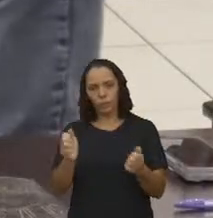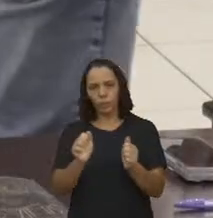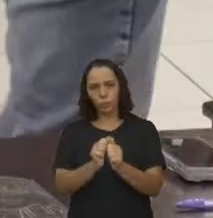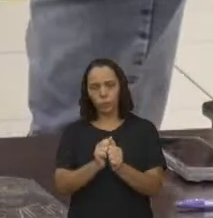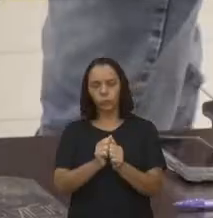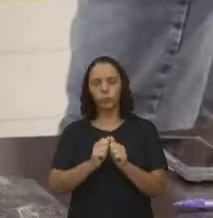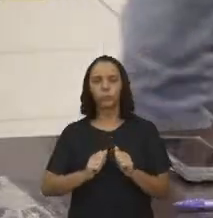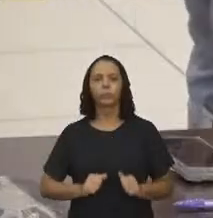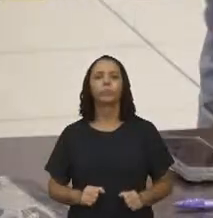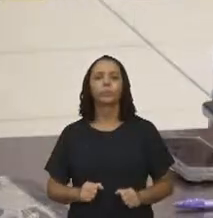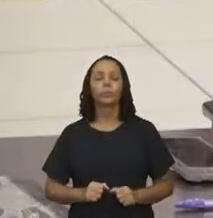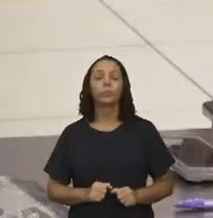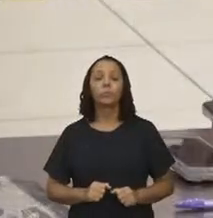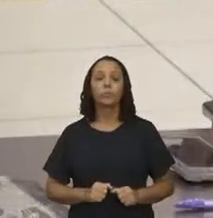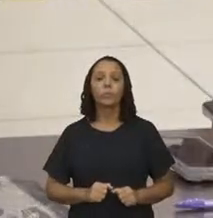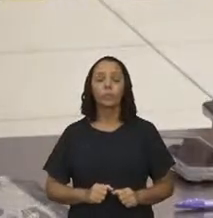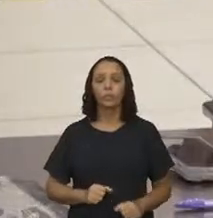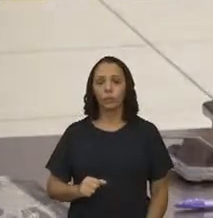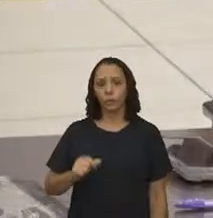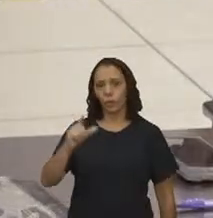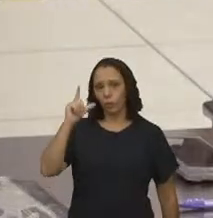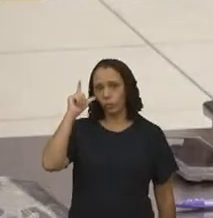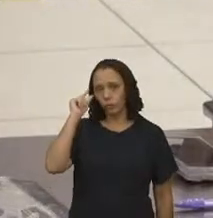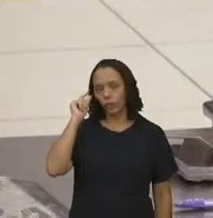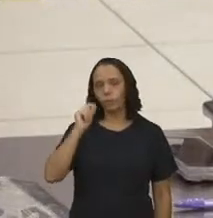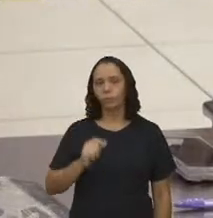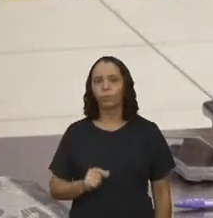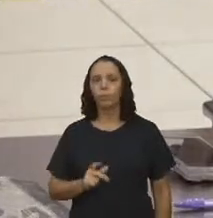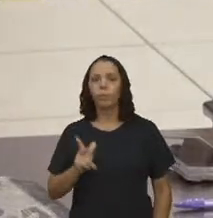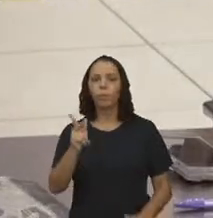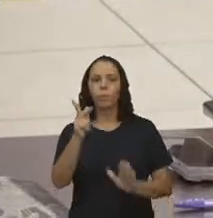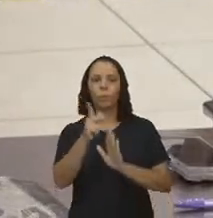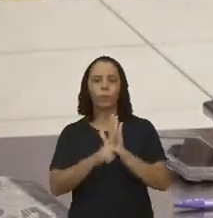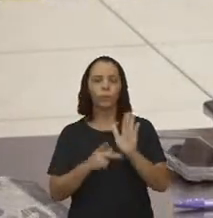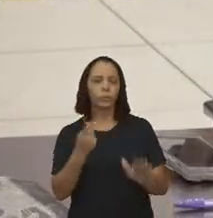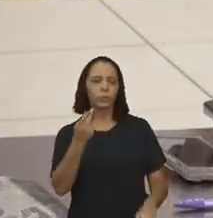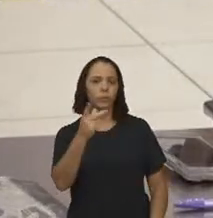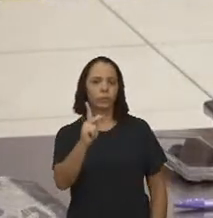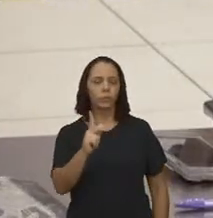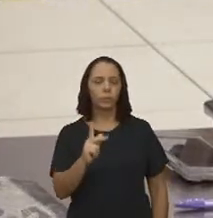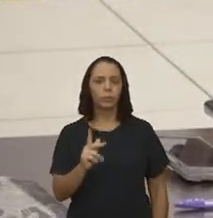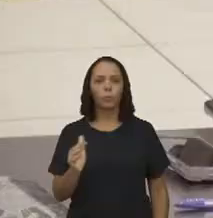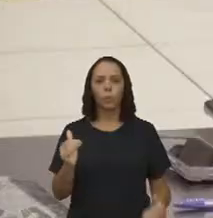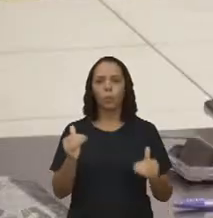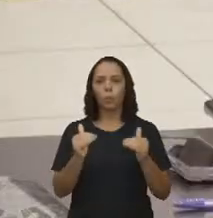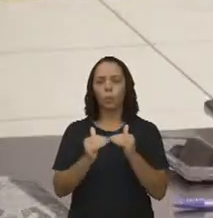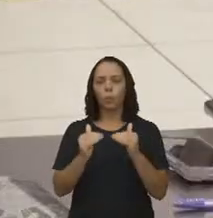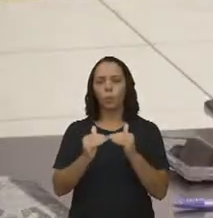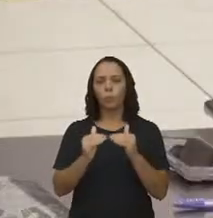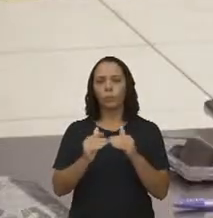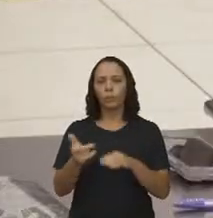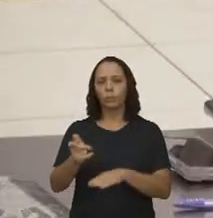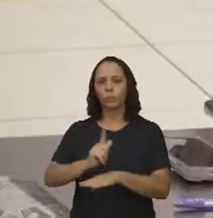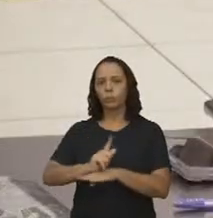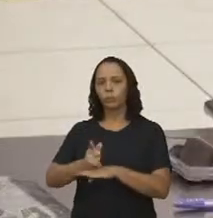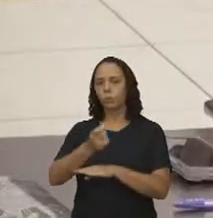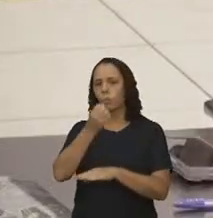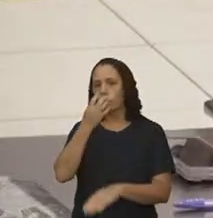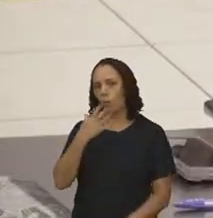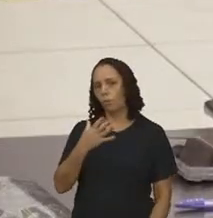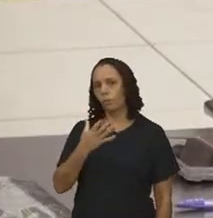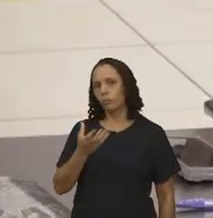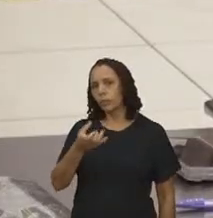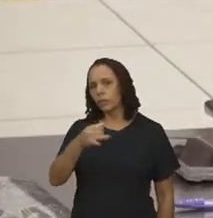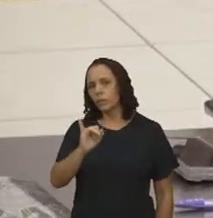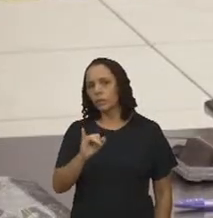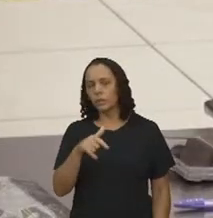sessão. Dizer, Jean, que o seu projeto ele vai ao encontro daquilo que eu penso dos bons gestores hoje. Se a gente trabalhar de